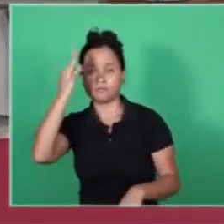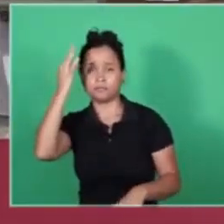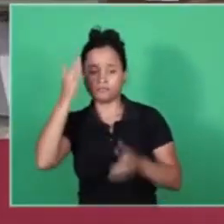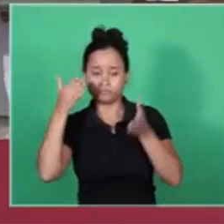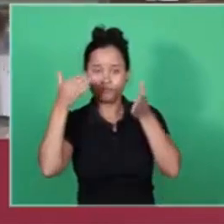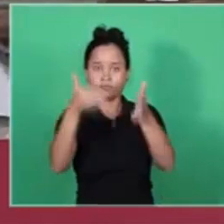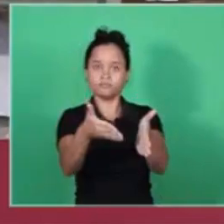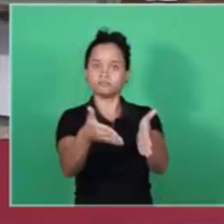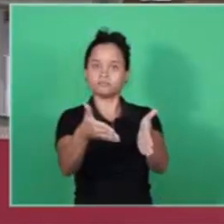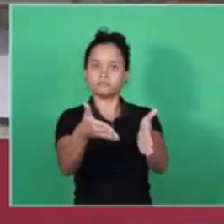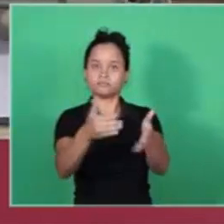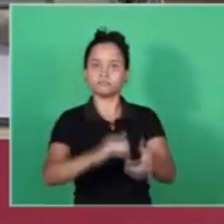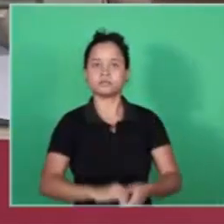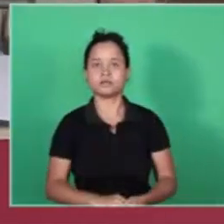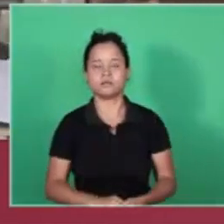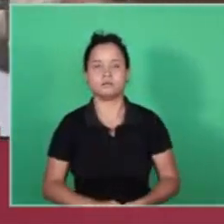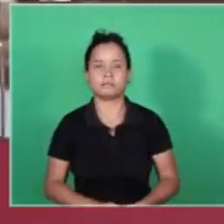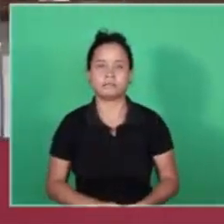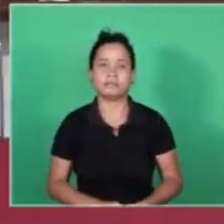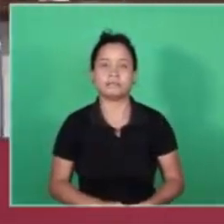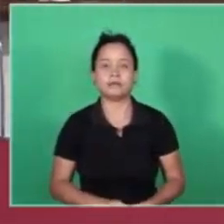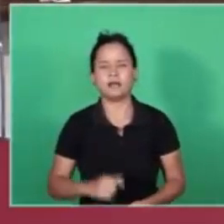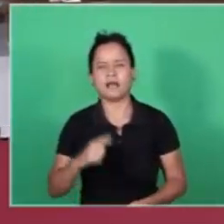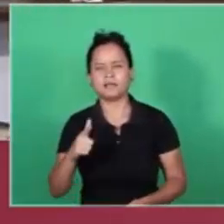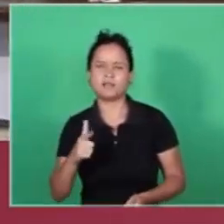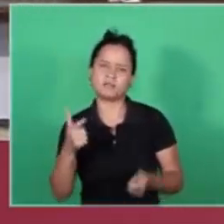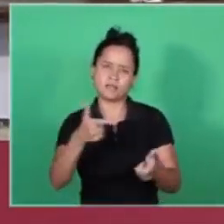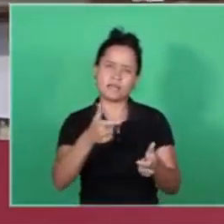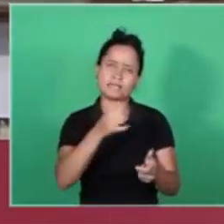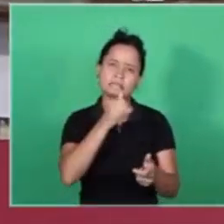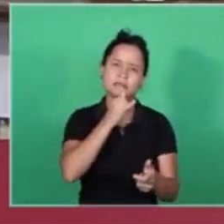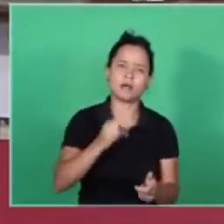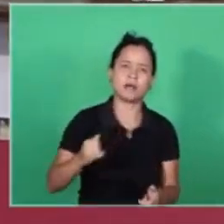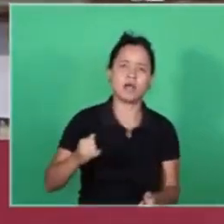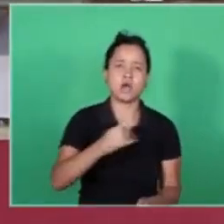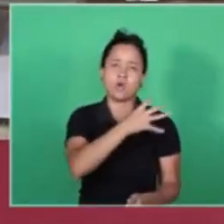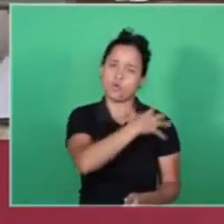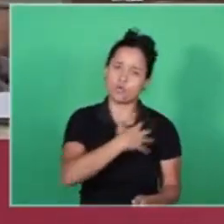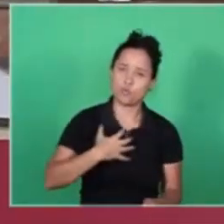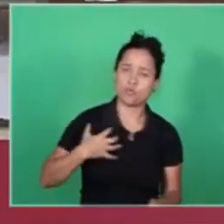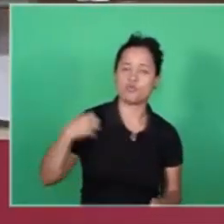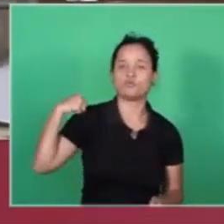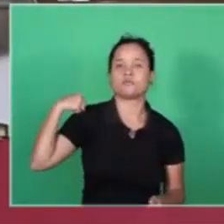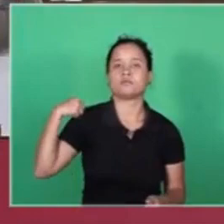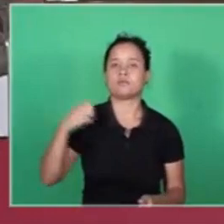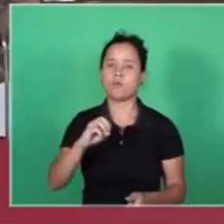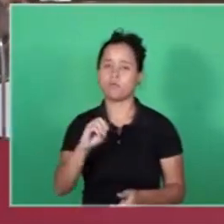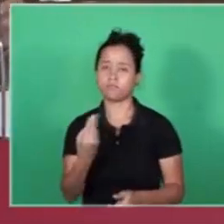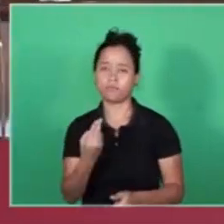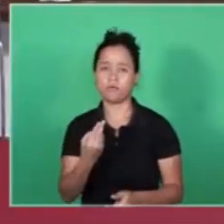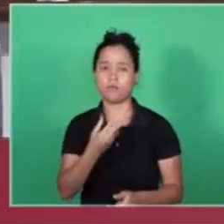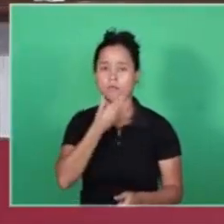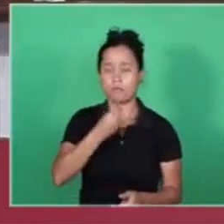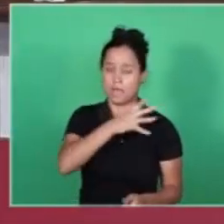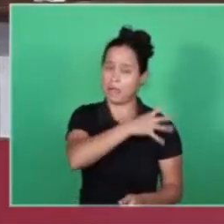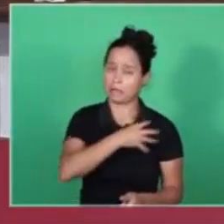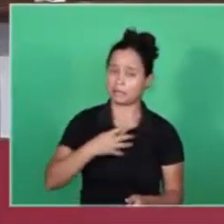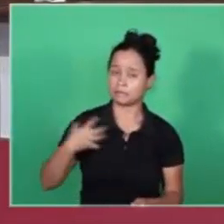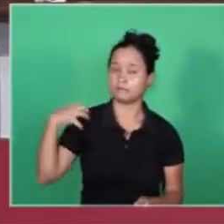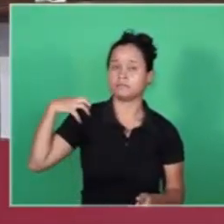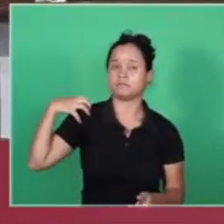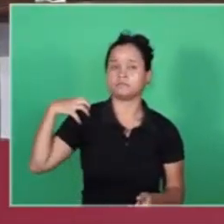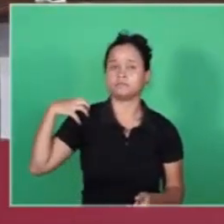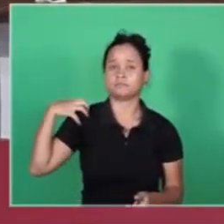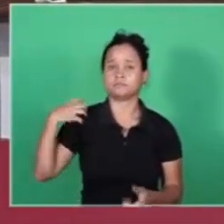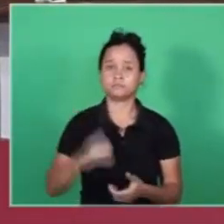dos gênios. Você não vai dizer que Sócrates não foi um gênio, Aristóteles não foi. Não, você não vai dizer. E outros muito mais. Eles entraram